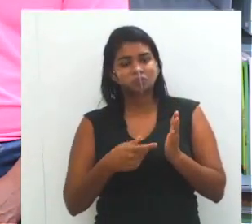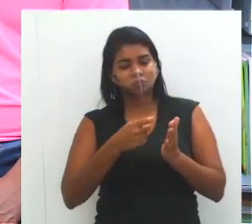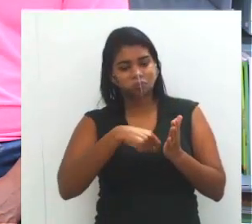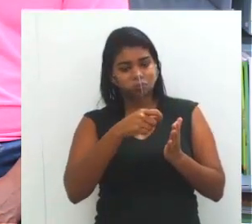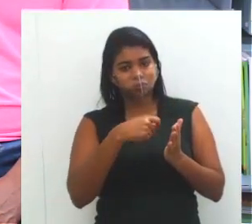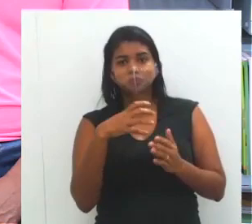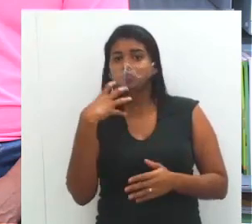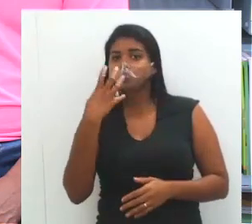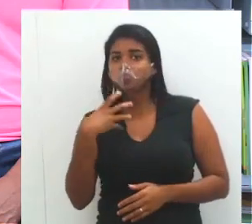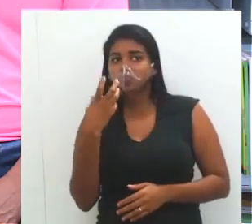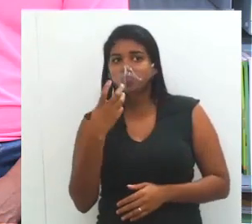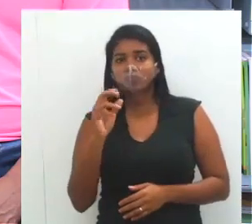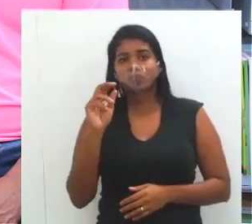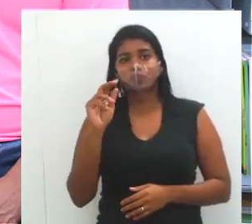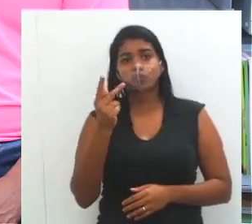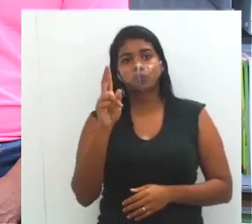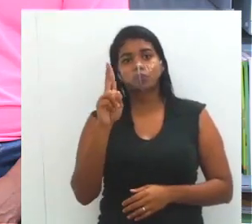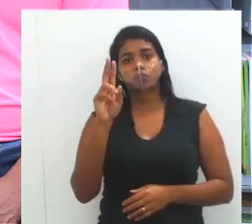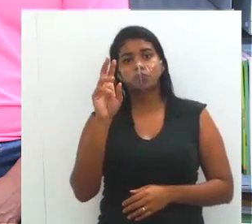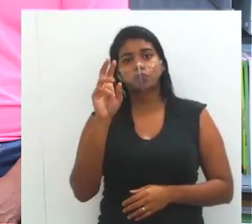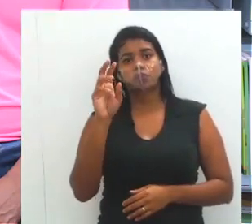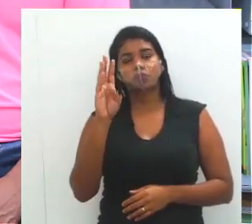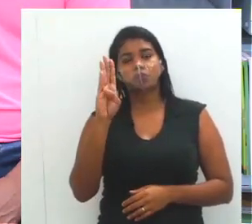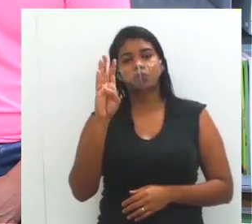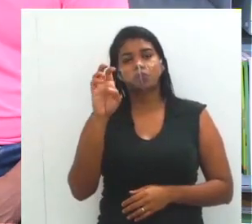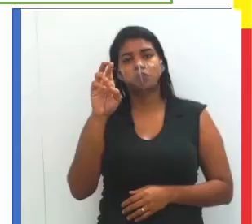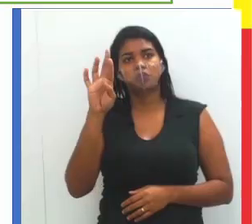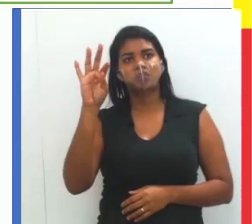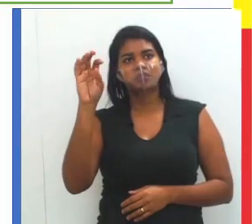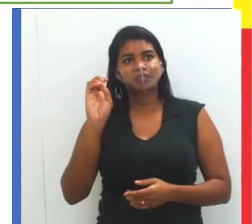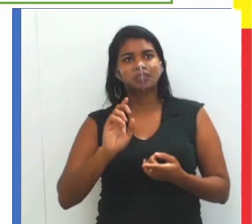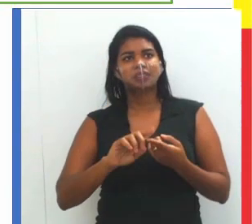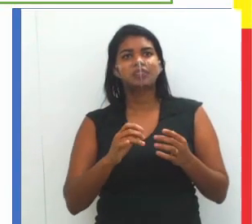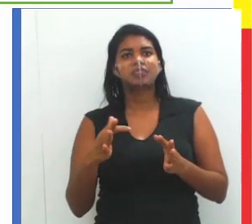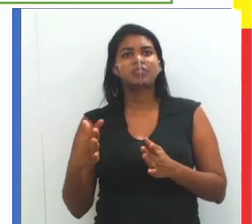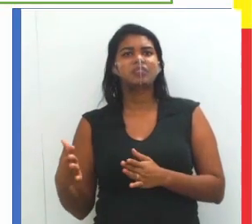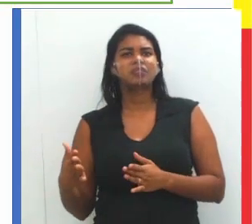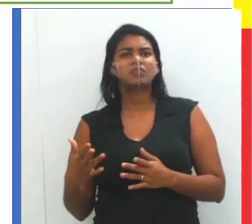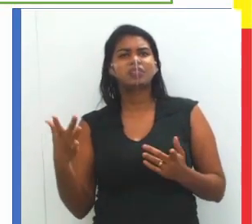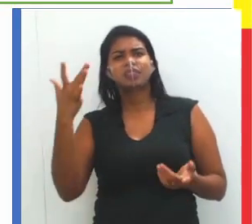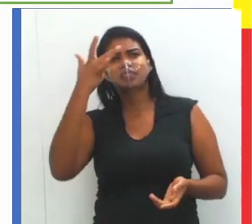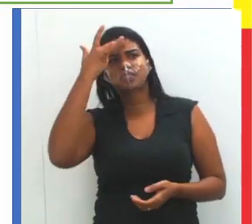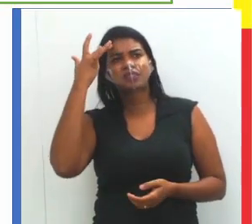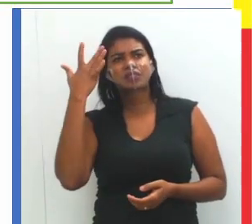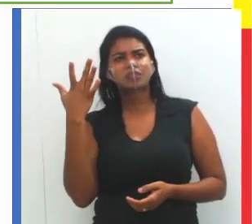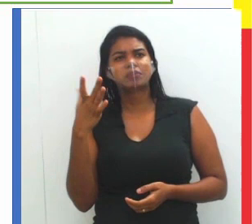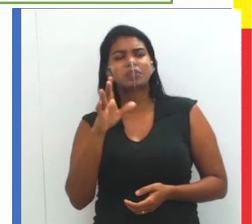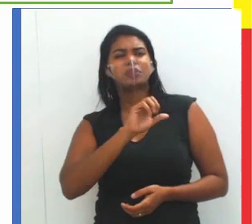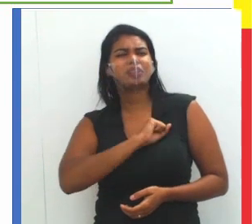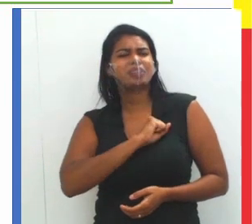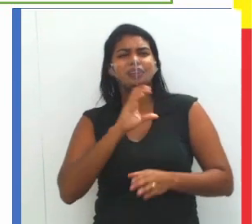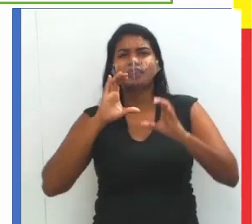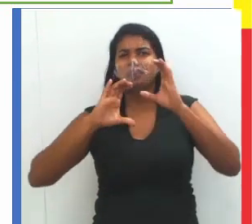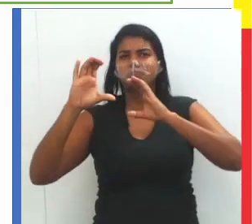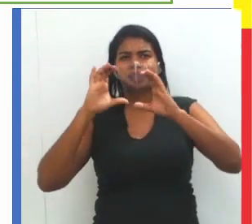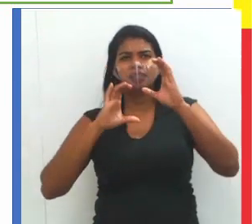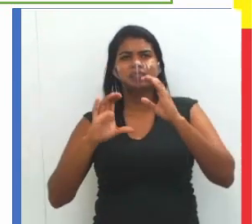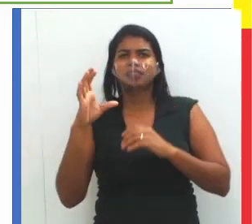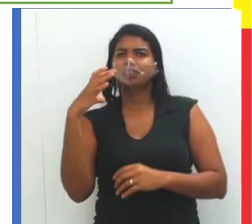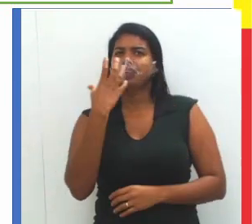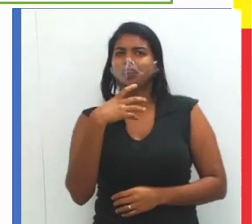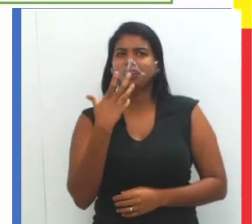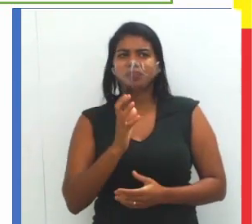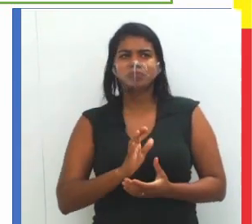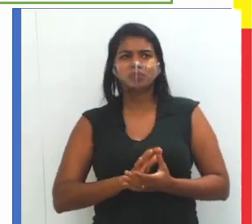grandes compositores como Humberto e o Zé Dantas. Nós temos várias pessoas que amam cantar Luiz